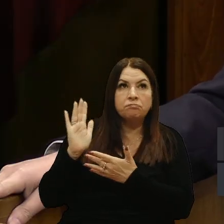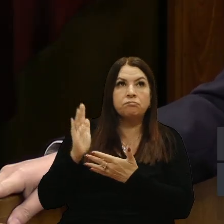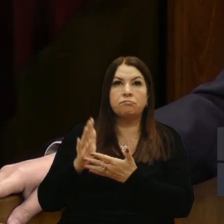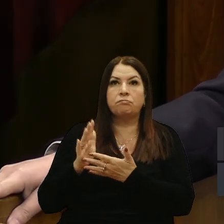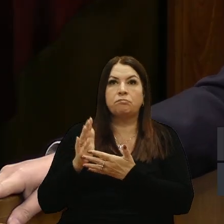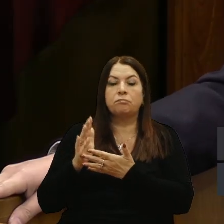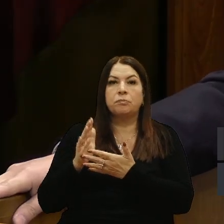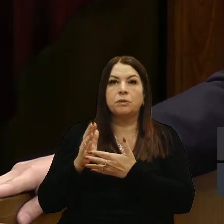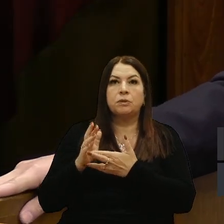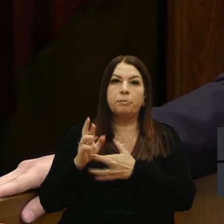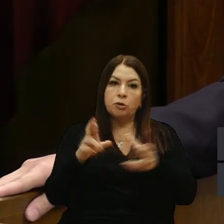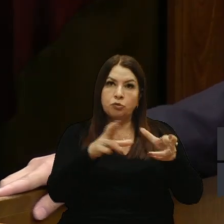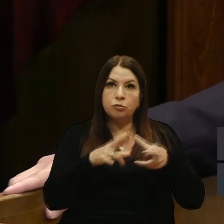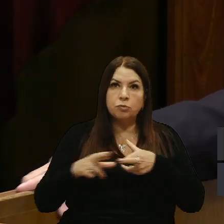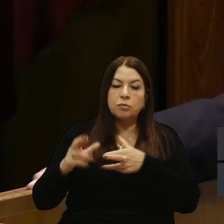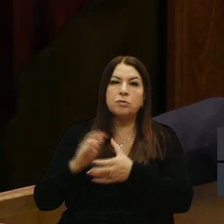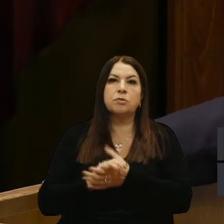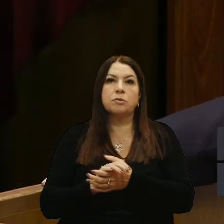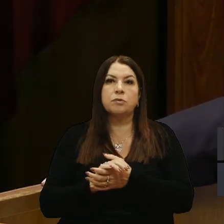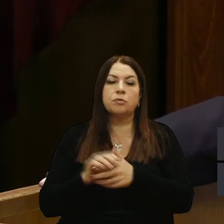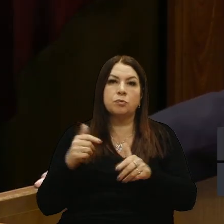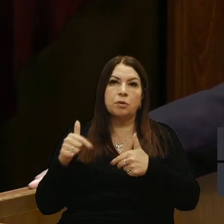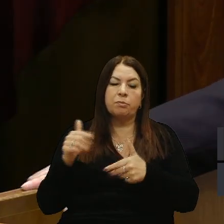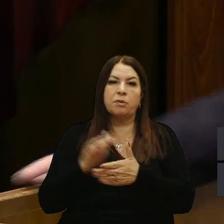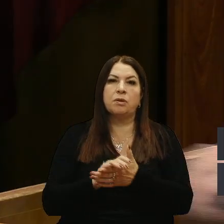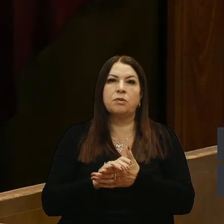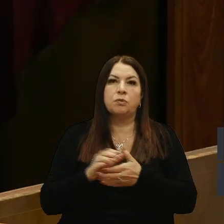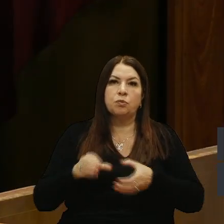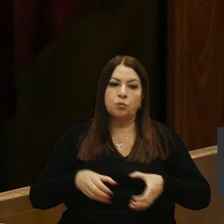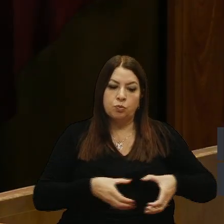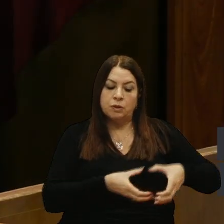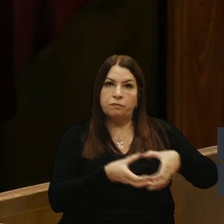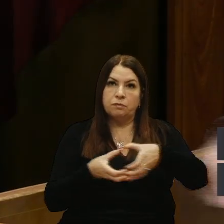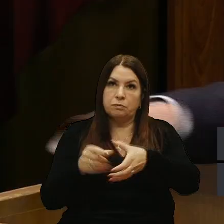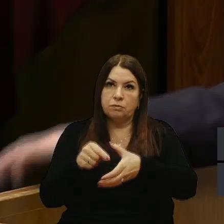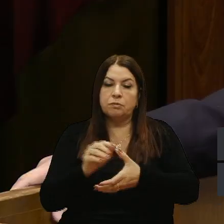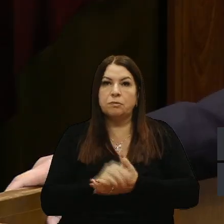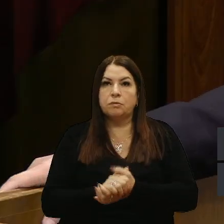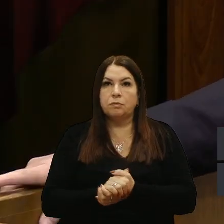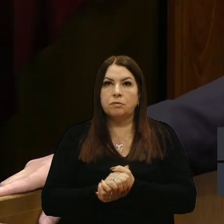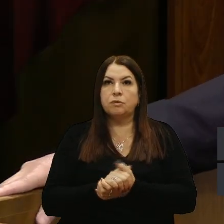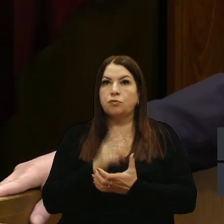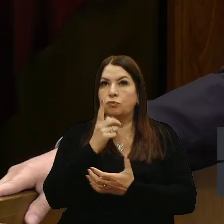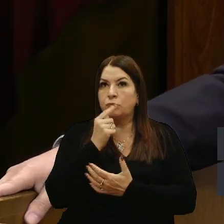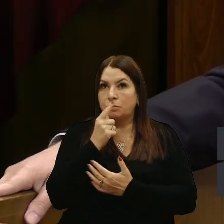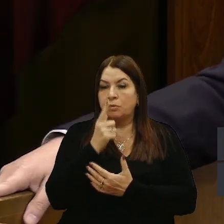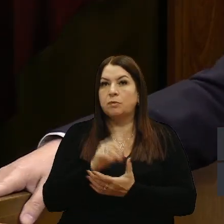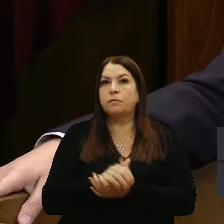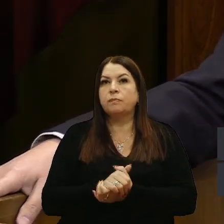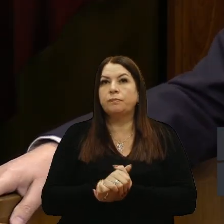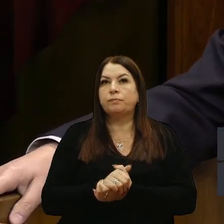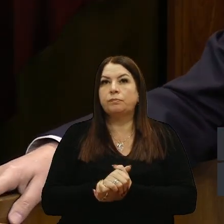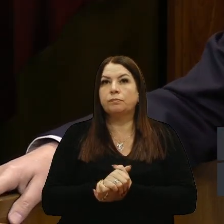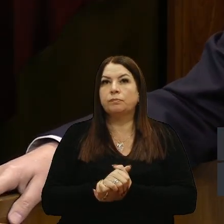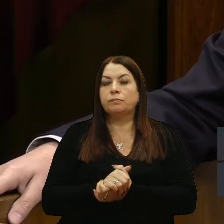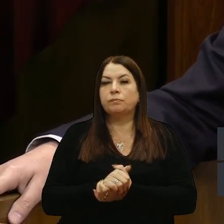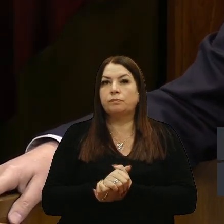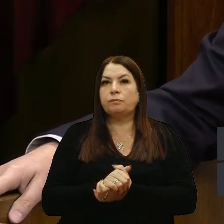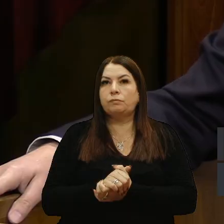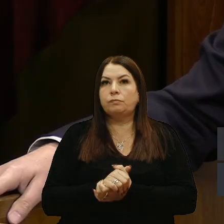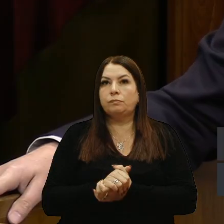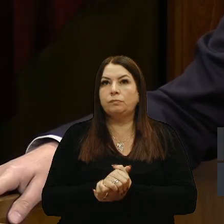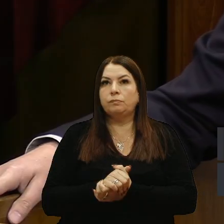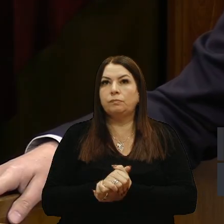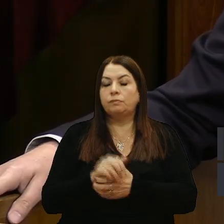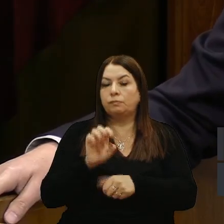uma regionalização do serviço de saneamento de água e esgoto